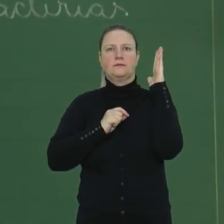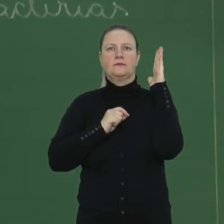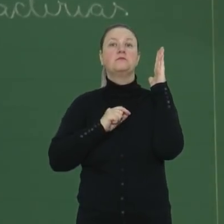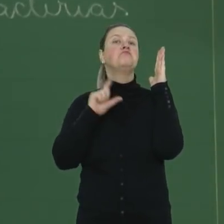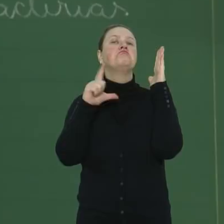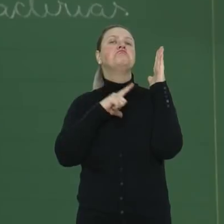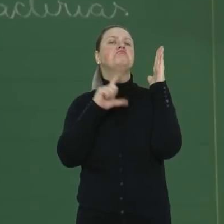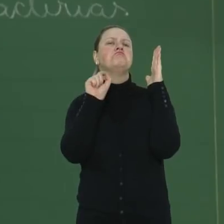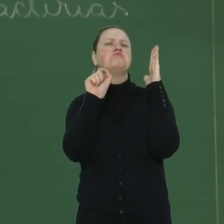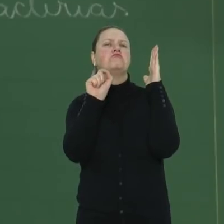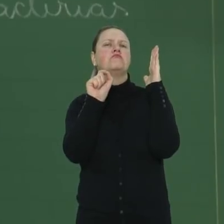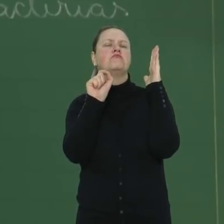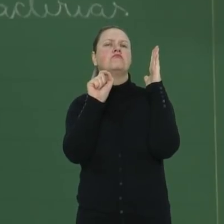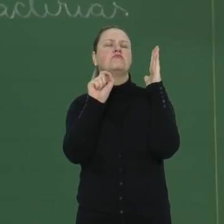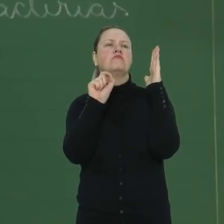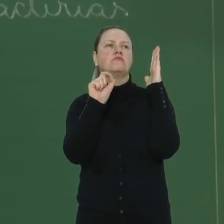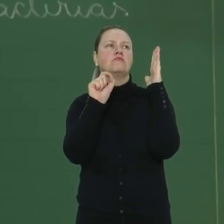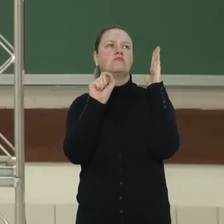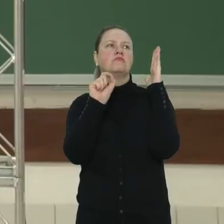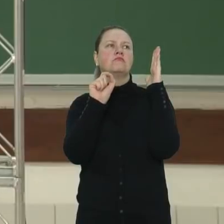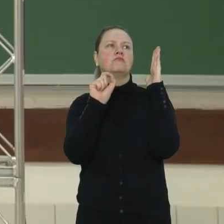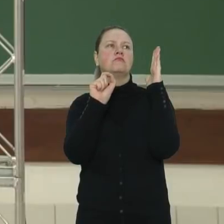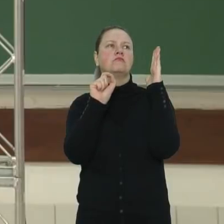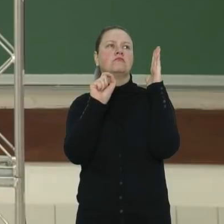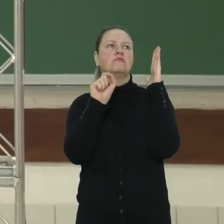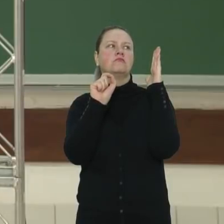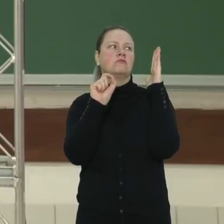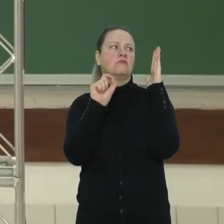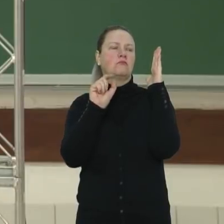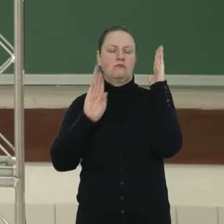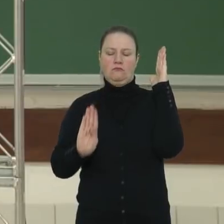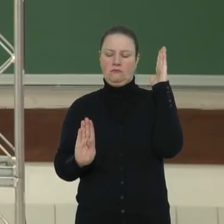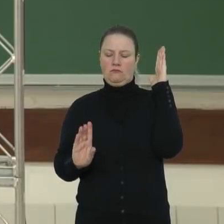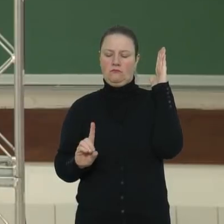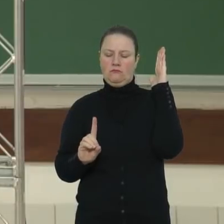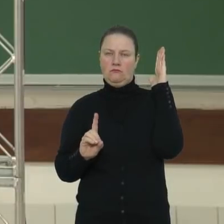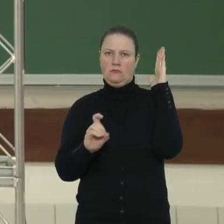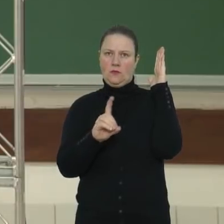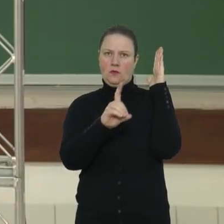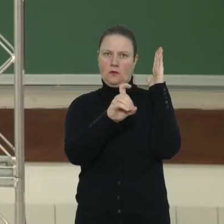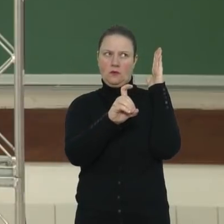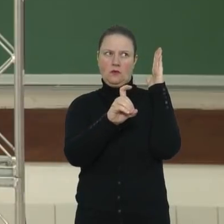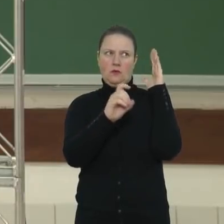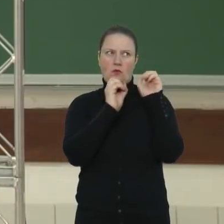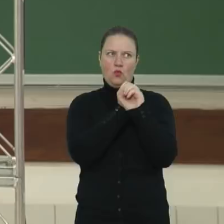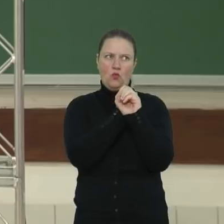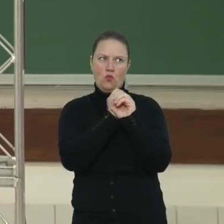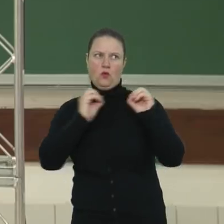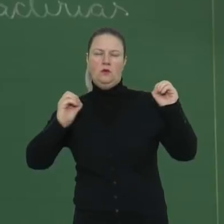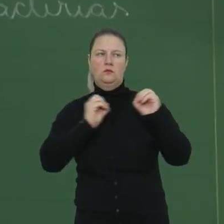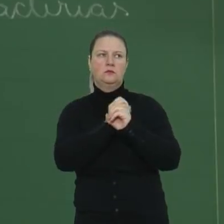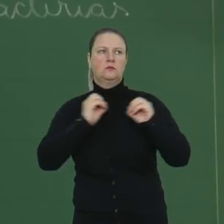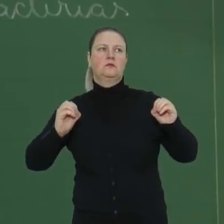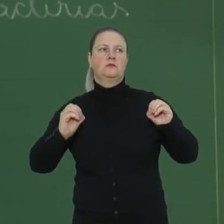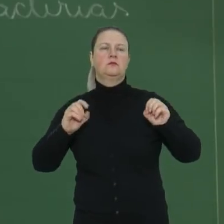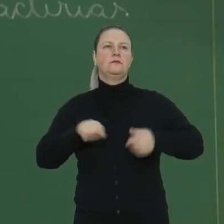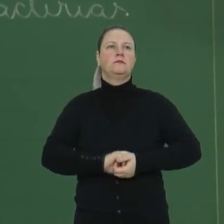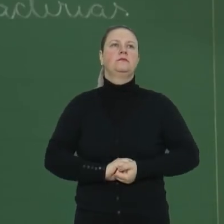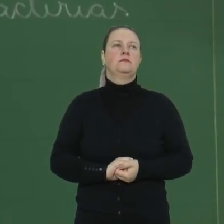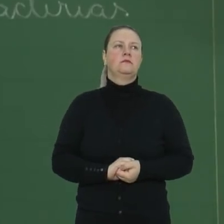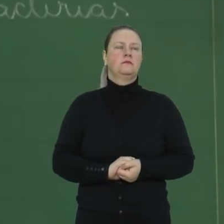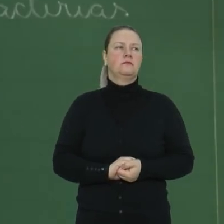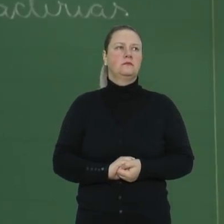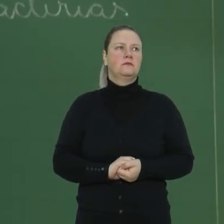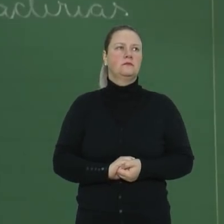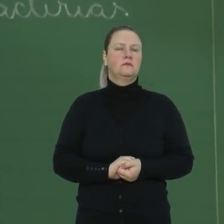quê? É as minhas bactérias que estão acontecendo, que estão surgindo com ela.